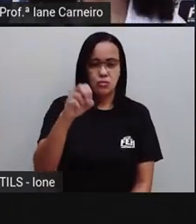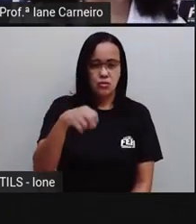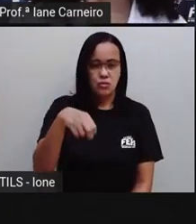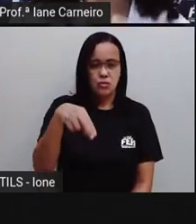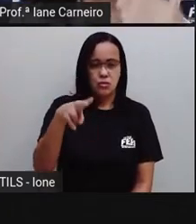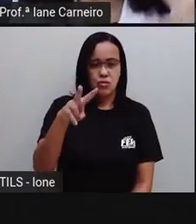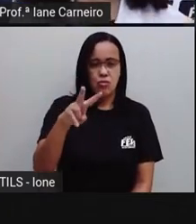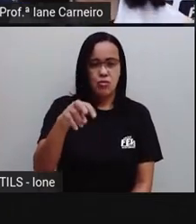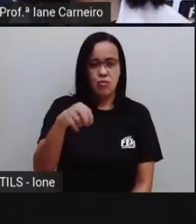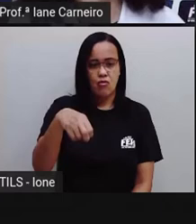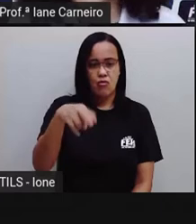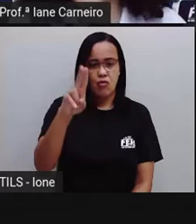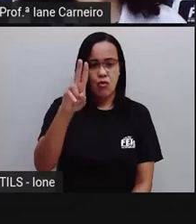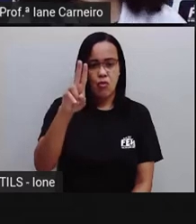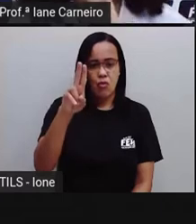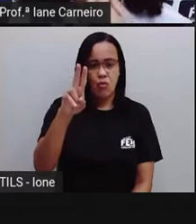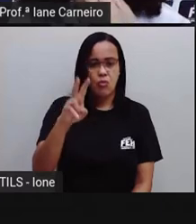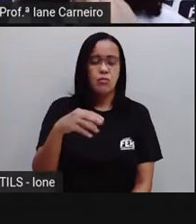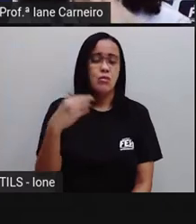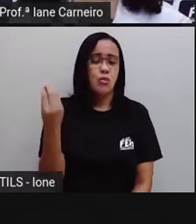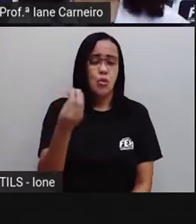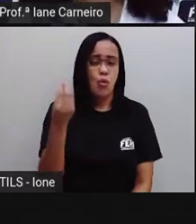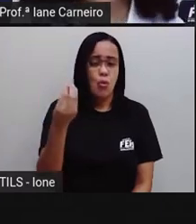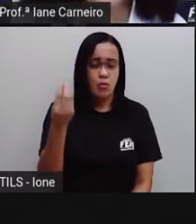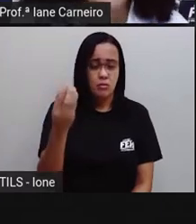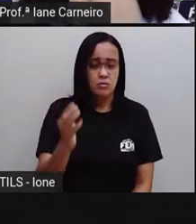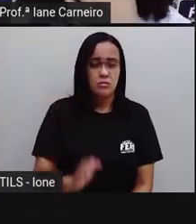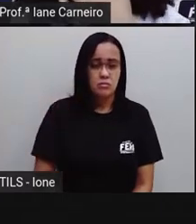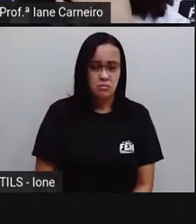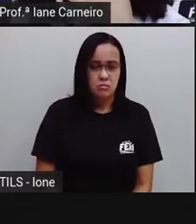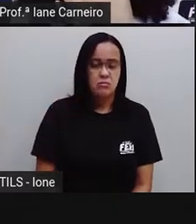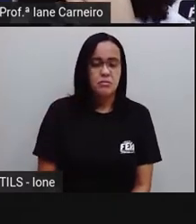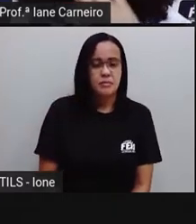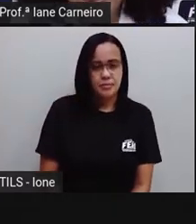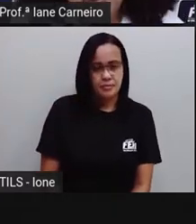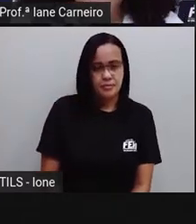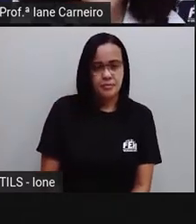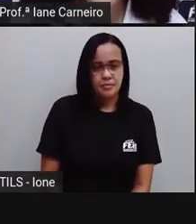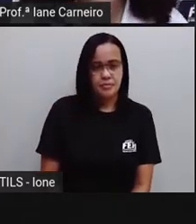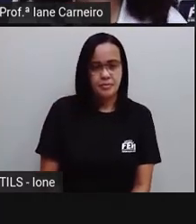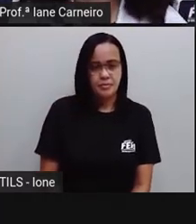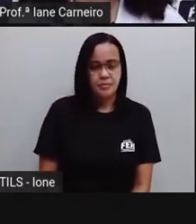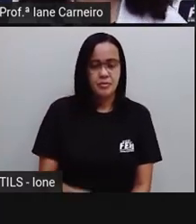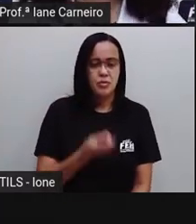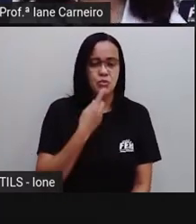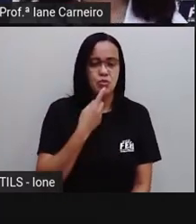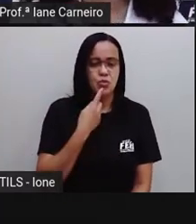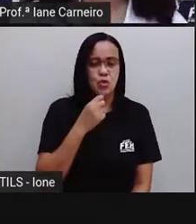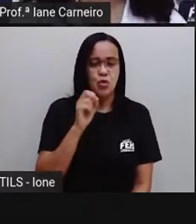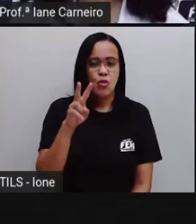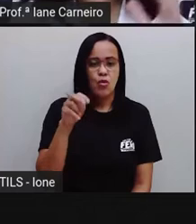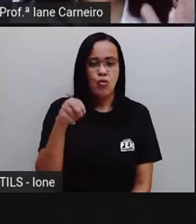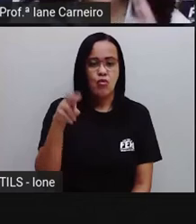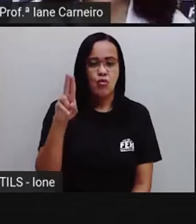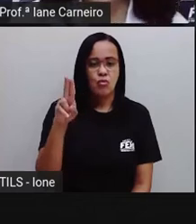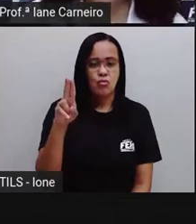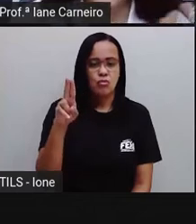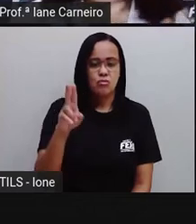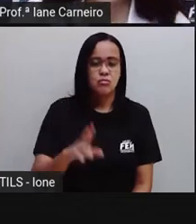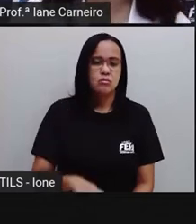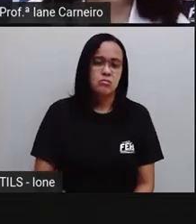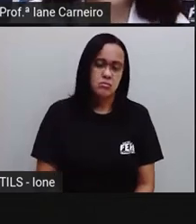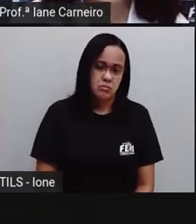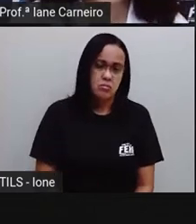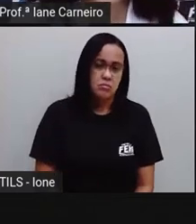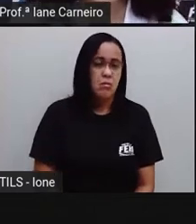vulnerabilidade não vou como é né a gente faz o biquinho também do certo e aí já pensou a gente não daqui a pouco